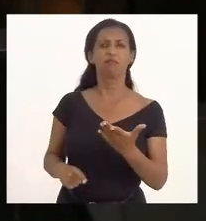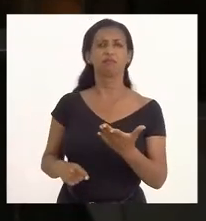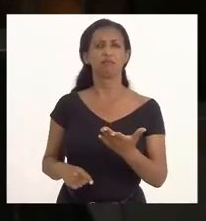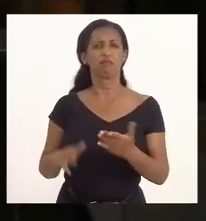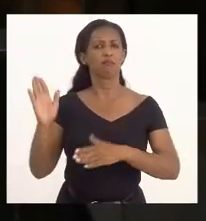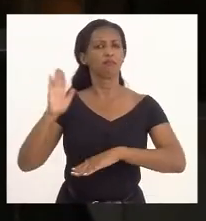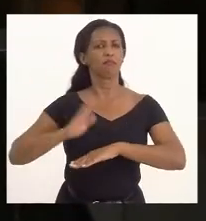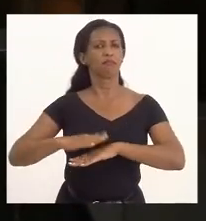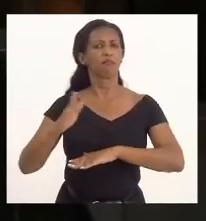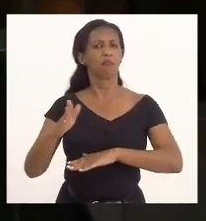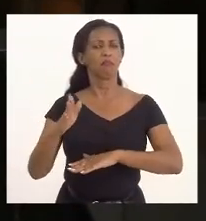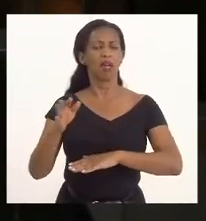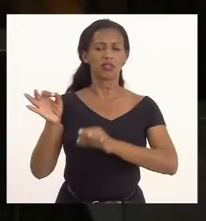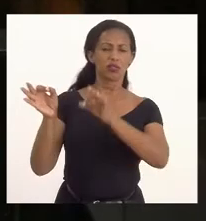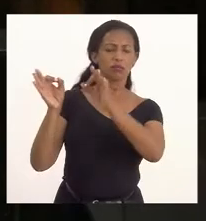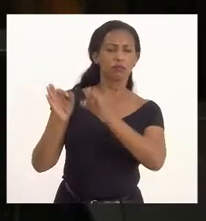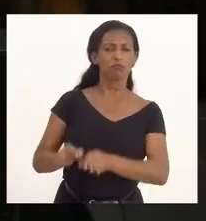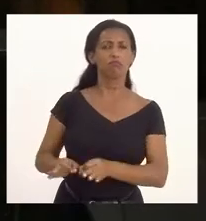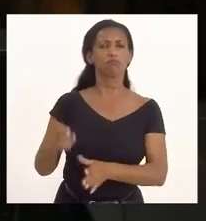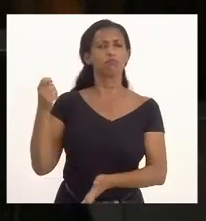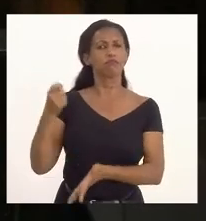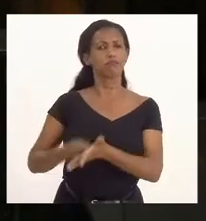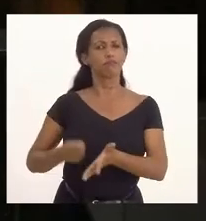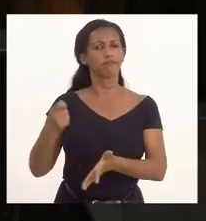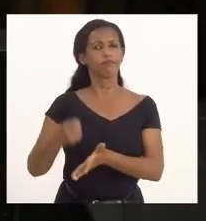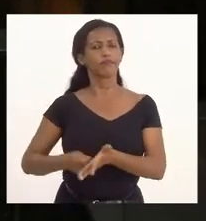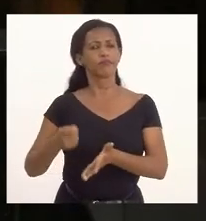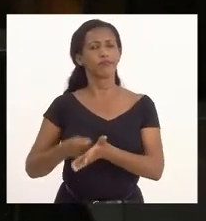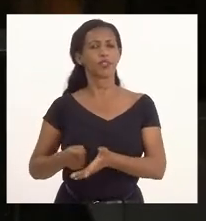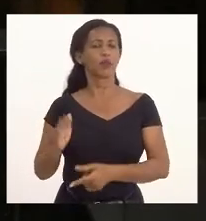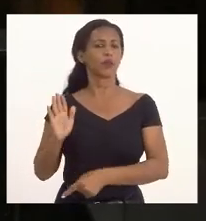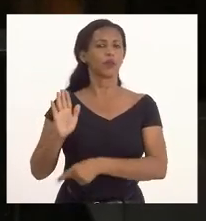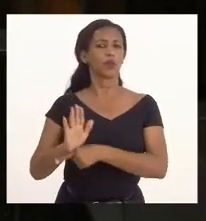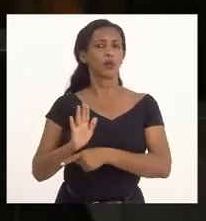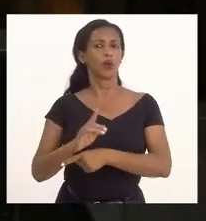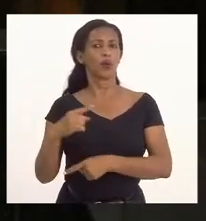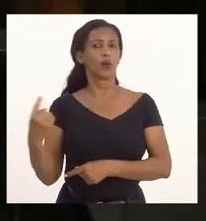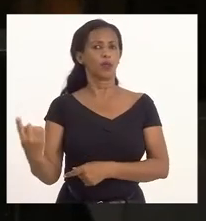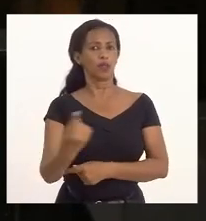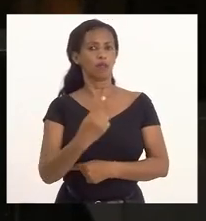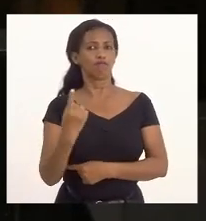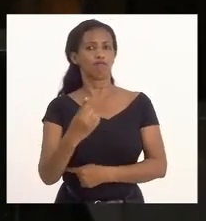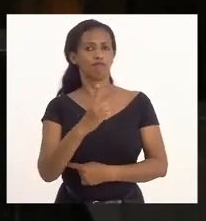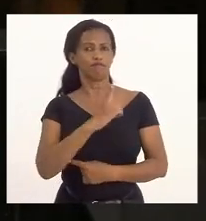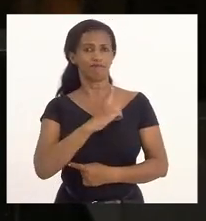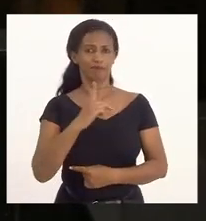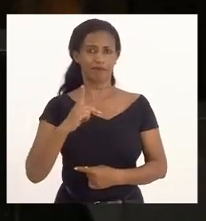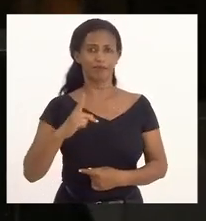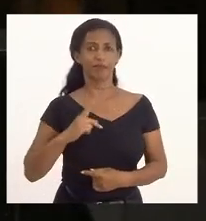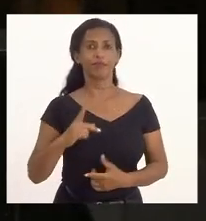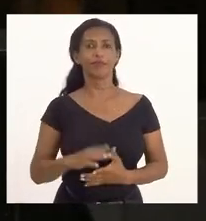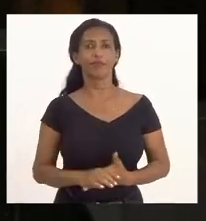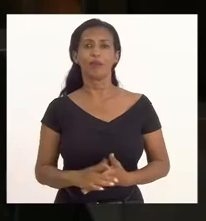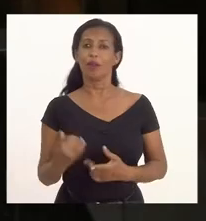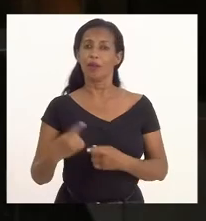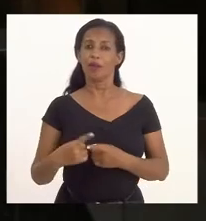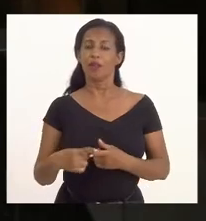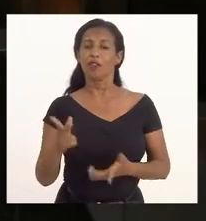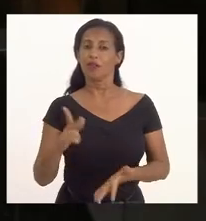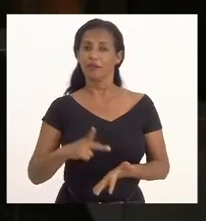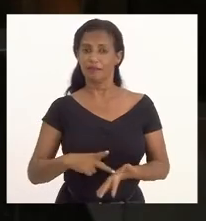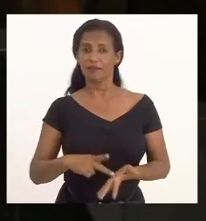dos mais ferrenhos defensores da nossa Defensoria Pública, porque de